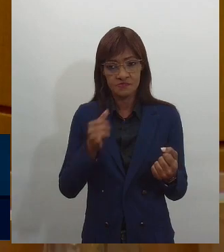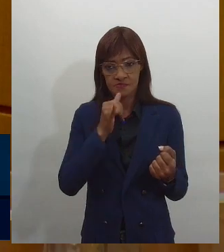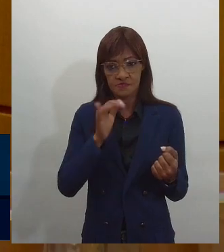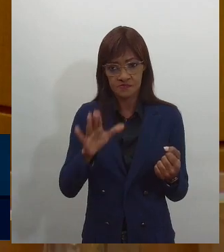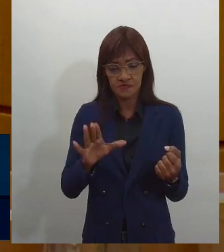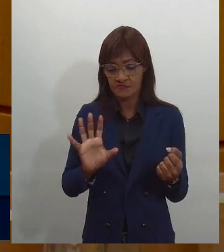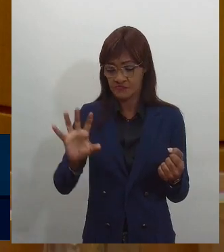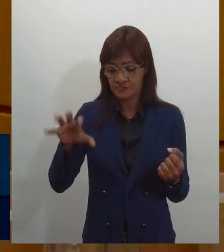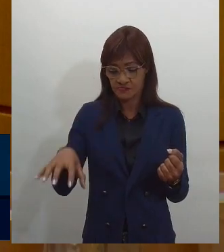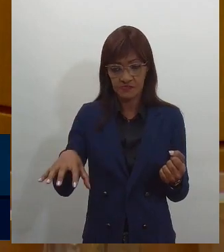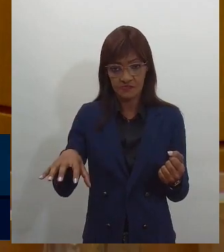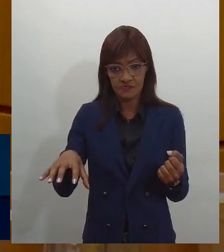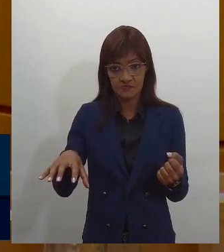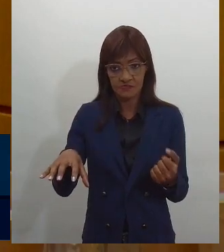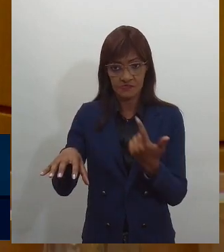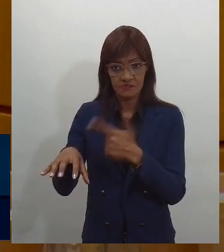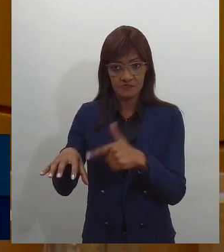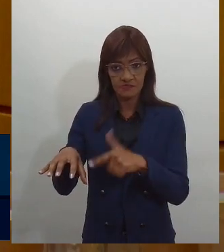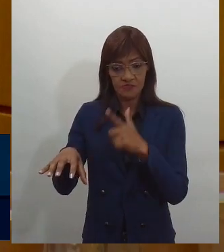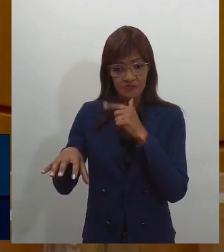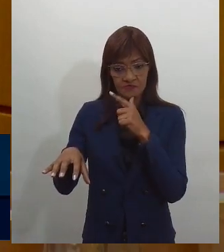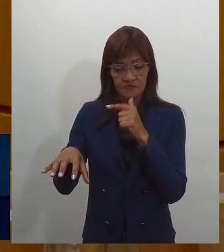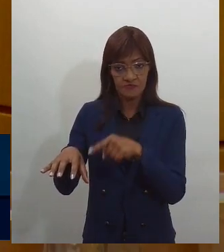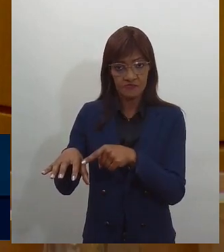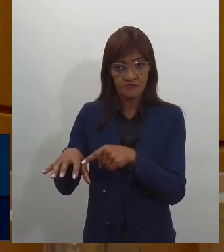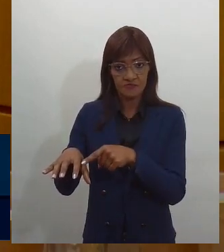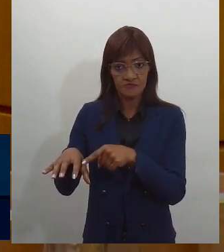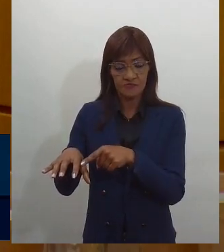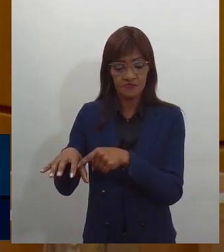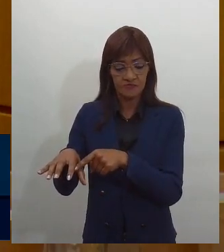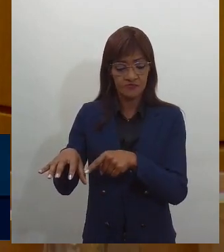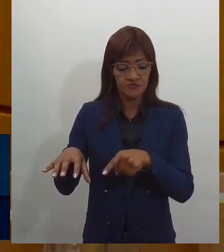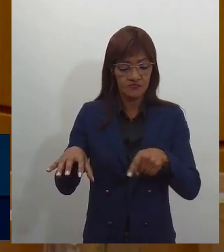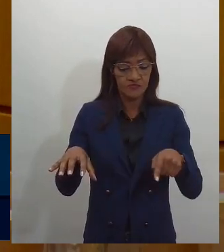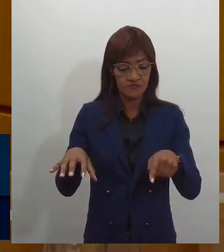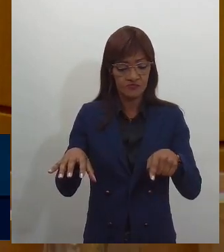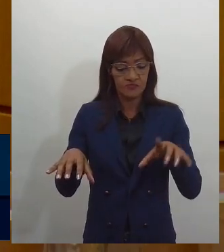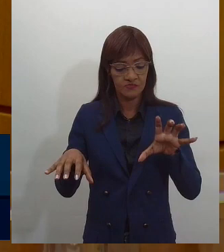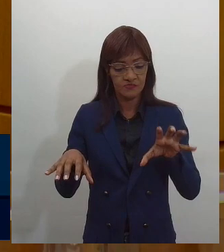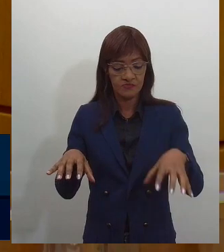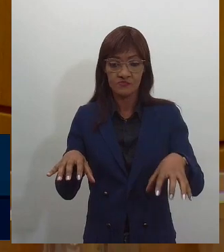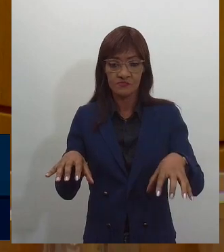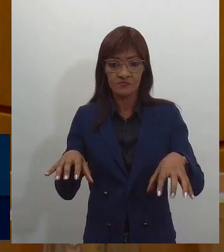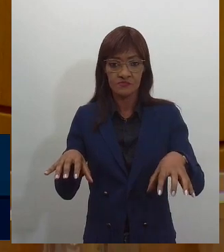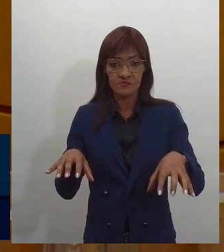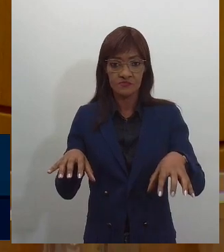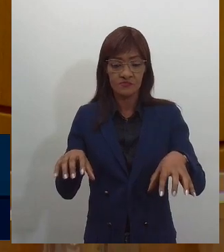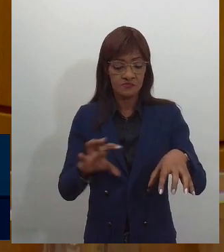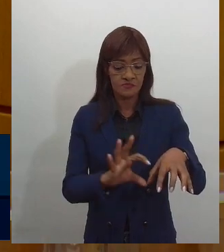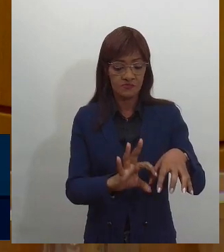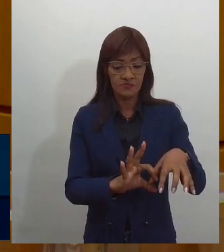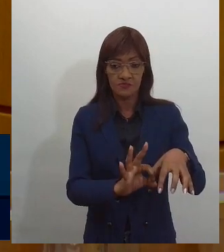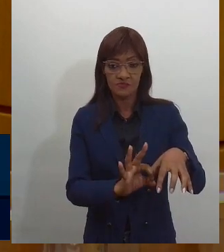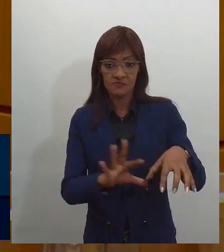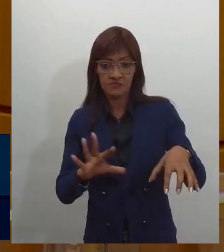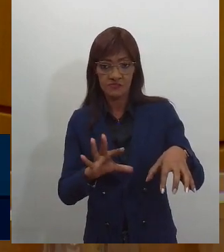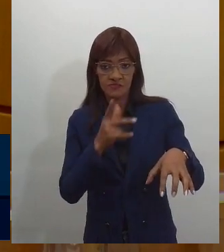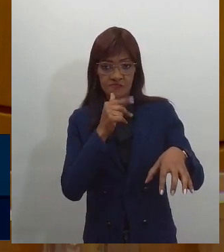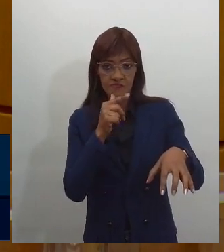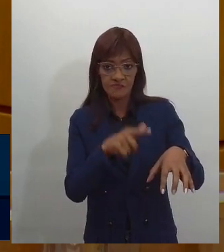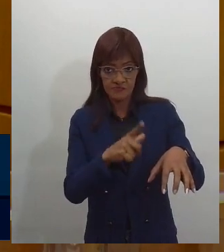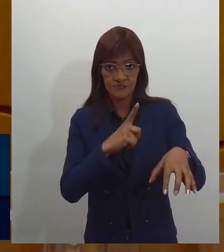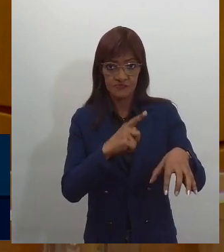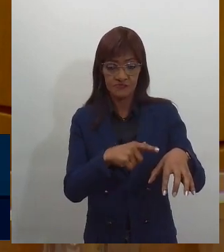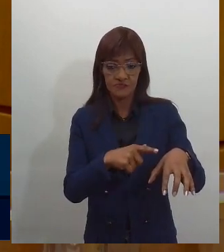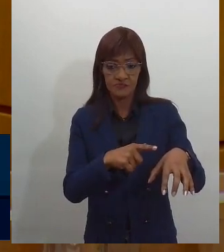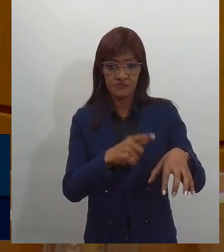faz um remanejamento e libera para o outro bairro, passa 3 dias aquele bairro sem ter água,